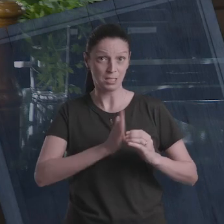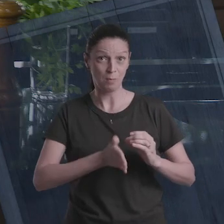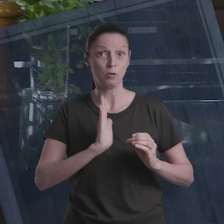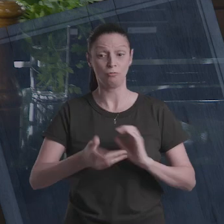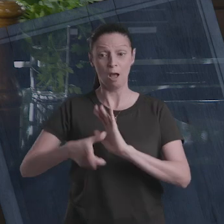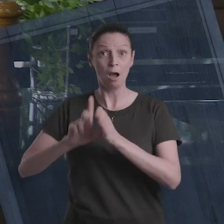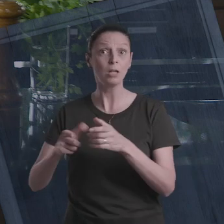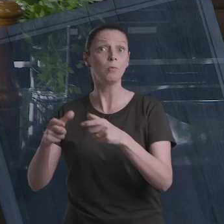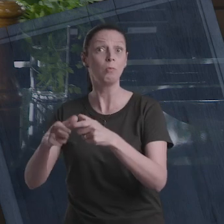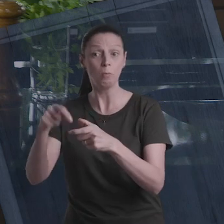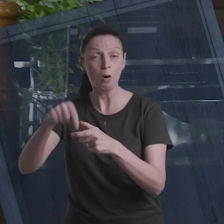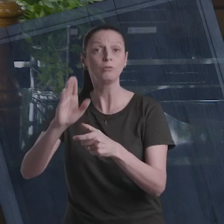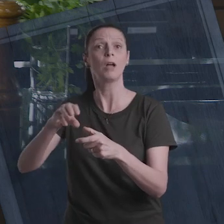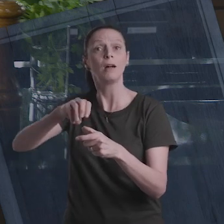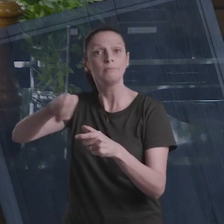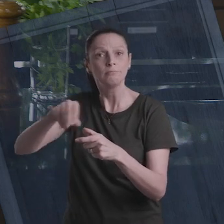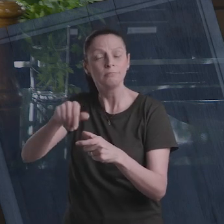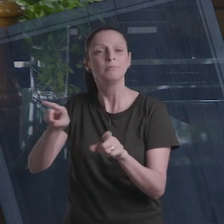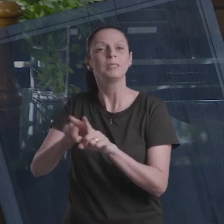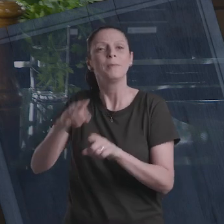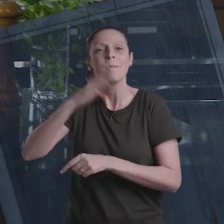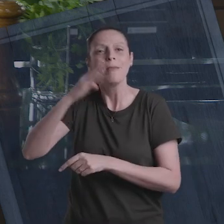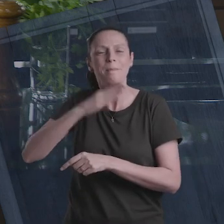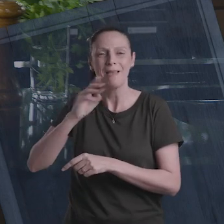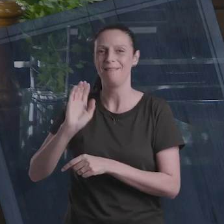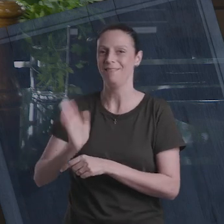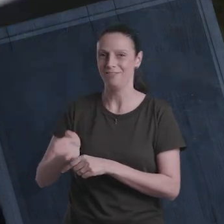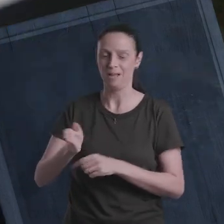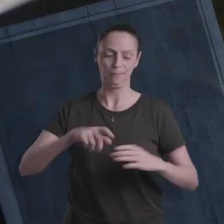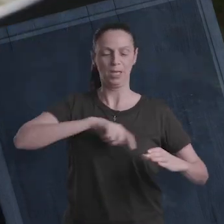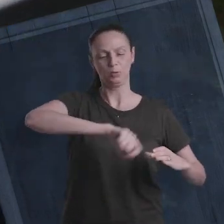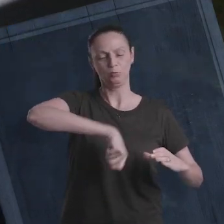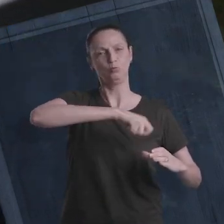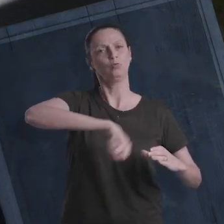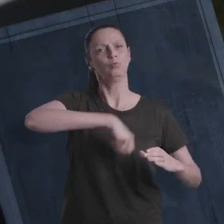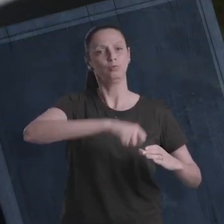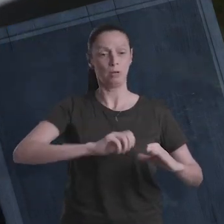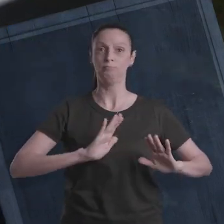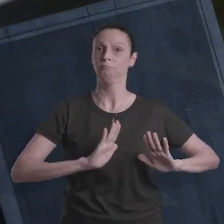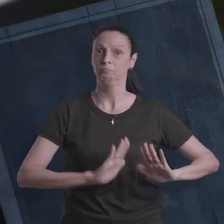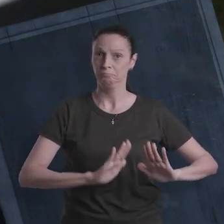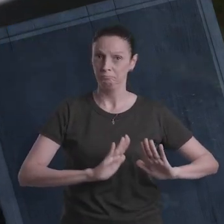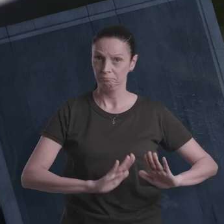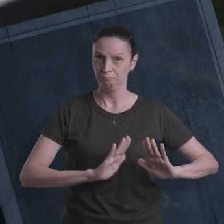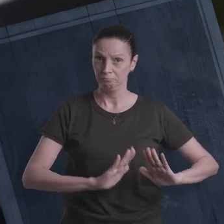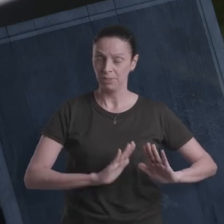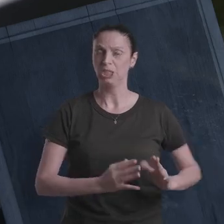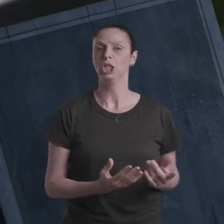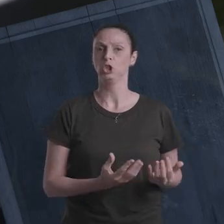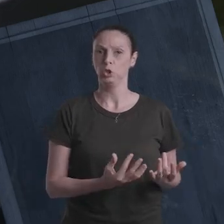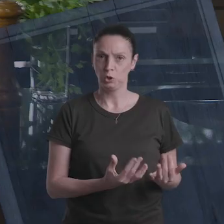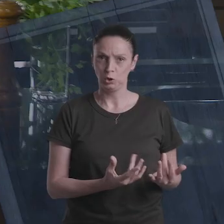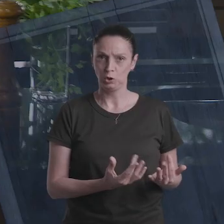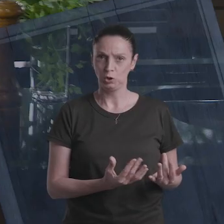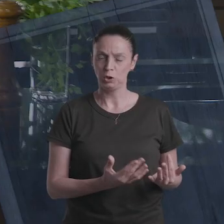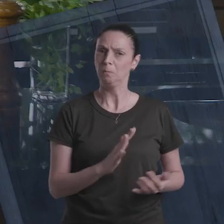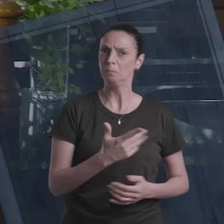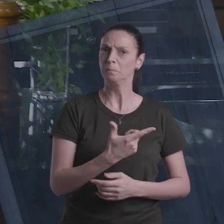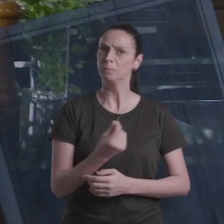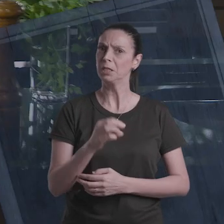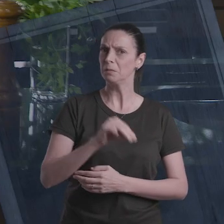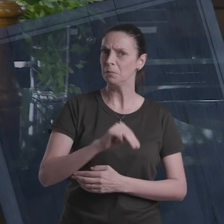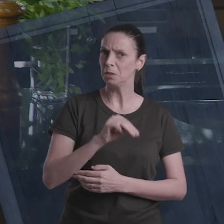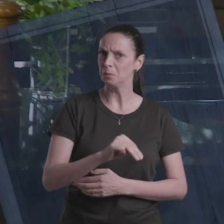está temperada com sal e pimenta. Agora, vamos deixar a cebola fritar. Vai levar